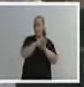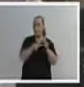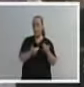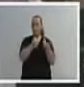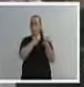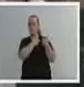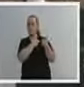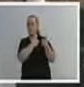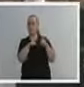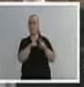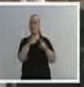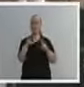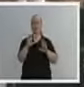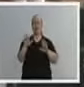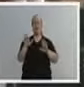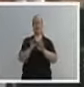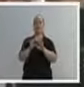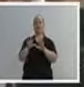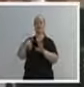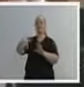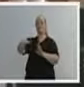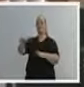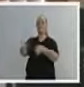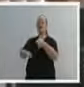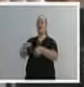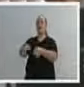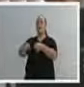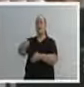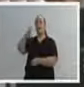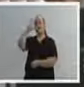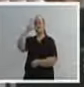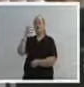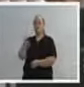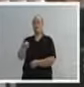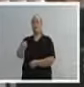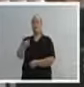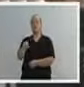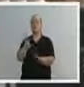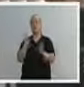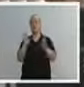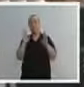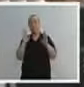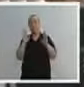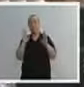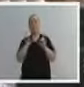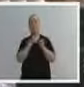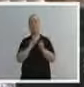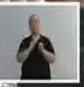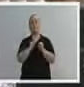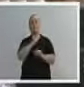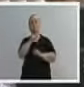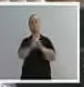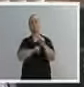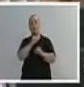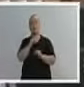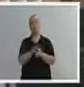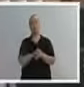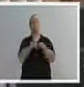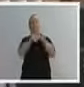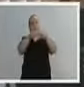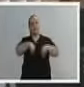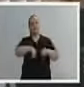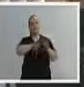luz da interpretação legal e jurídica vai comprometer o combate à corrupção nesse país.